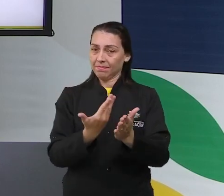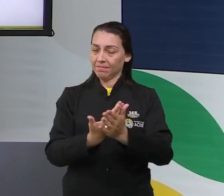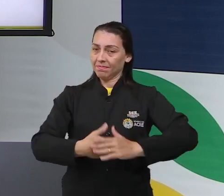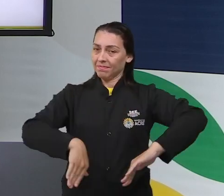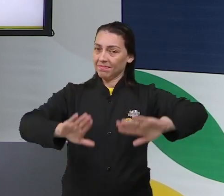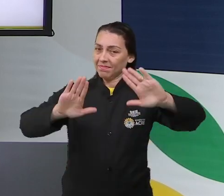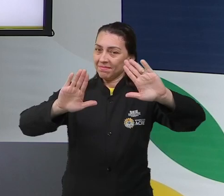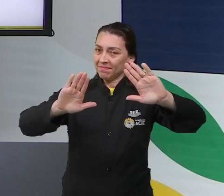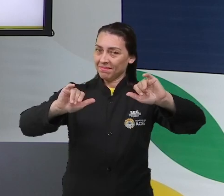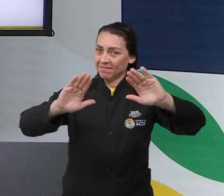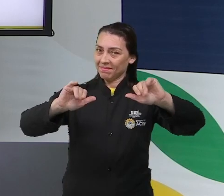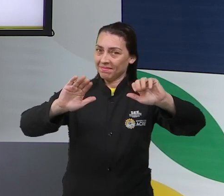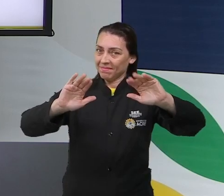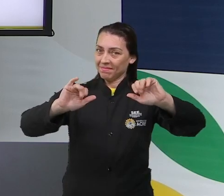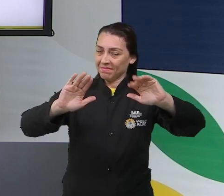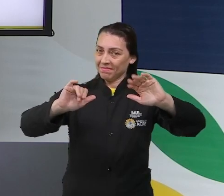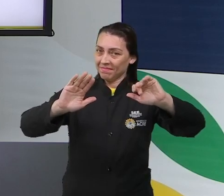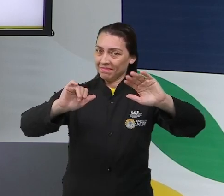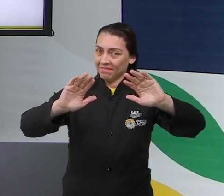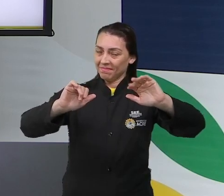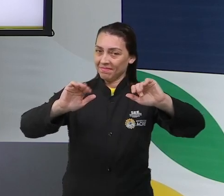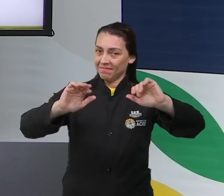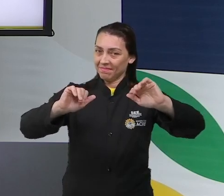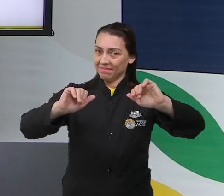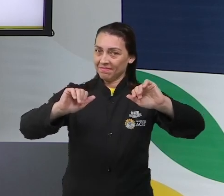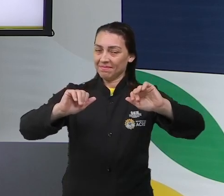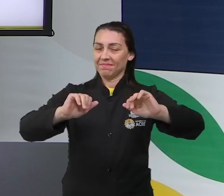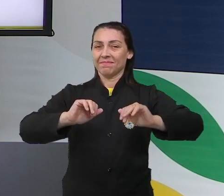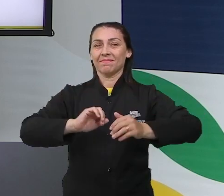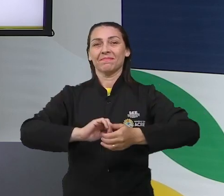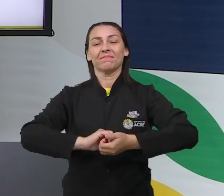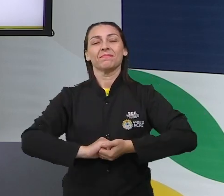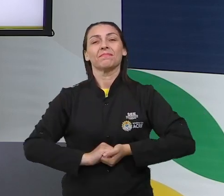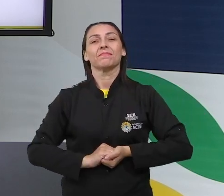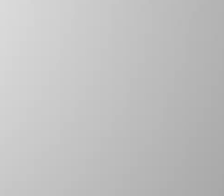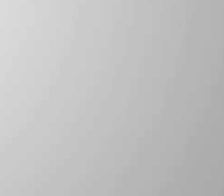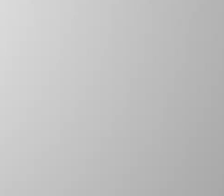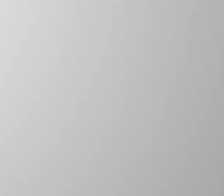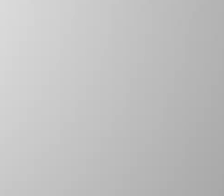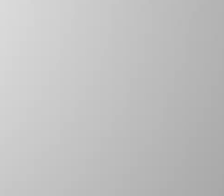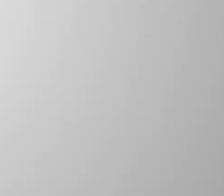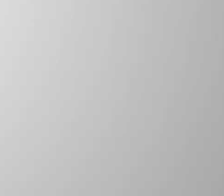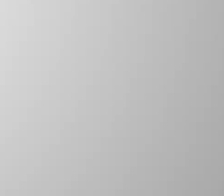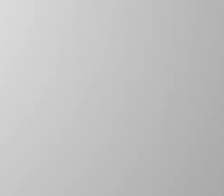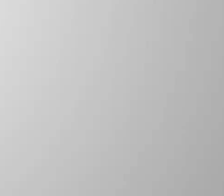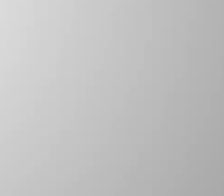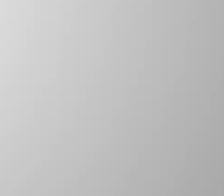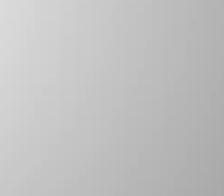aula. Vejo vocês na próxima aula. Bye bye, see you next time.